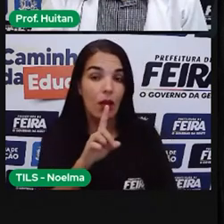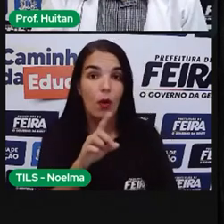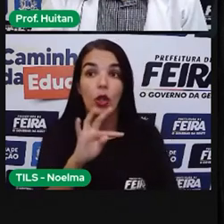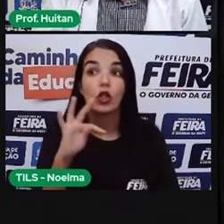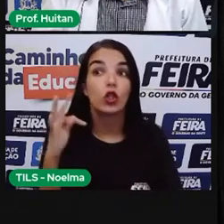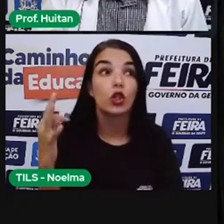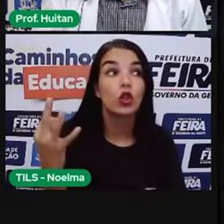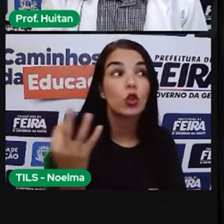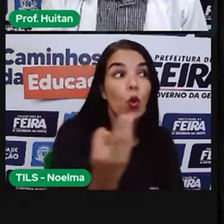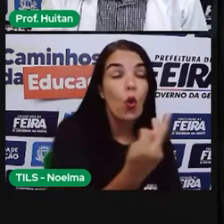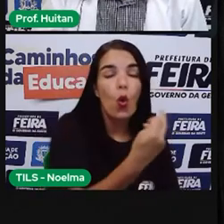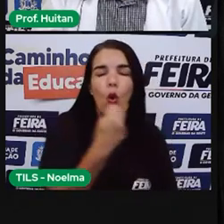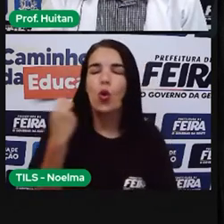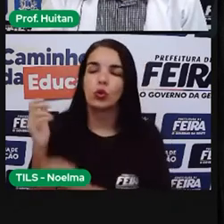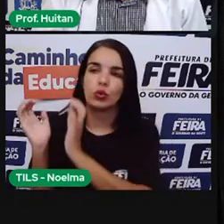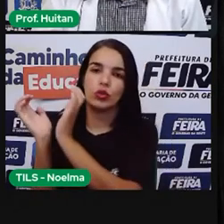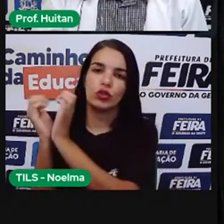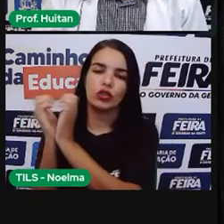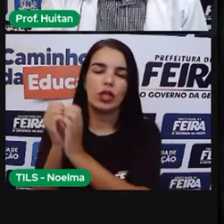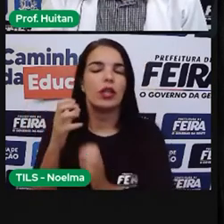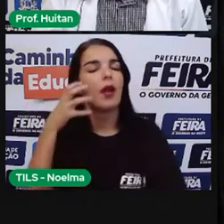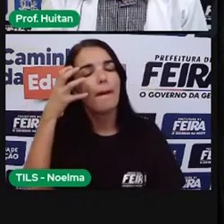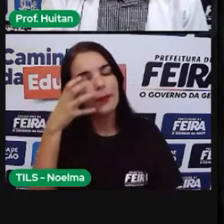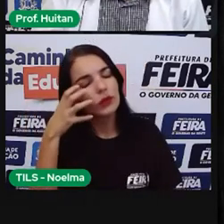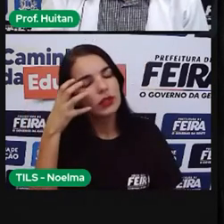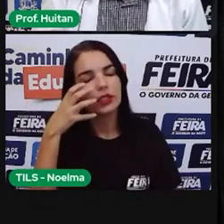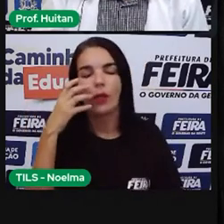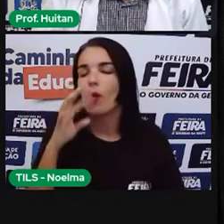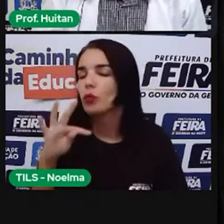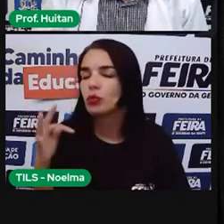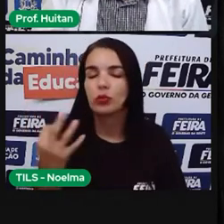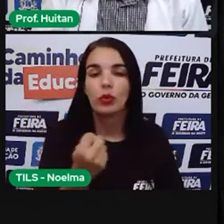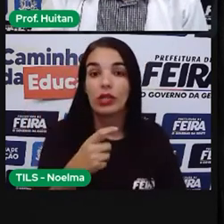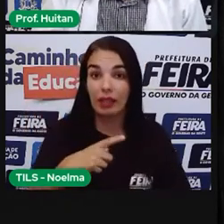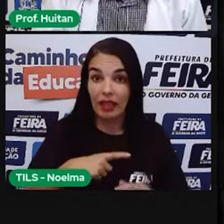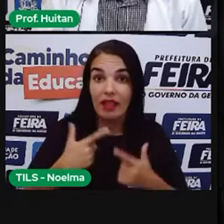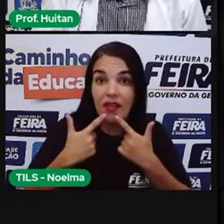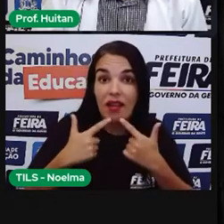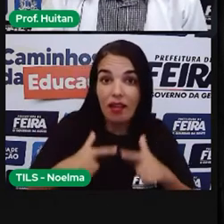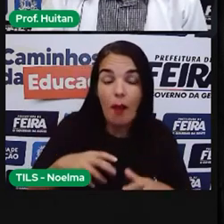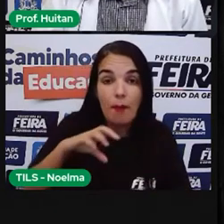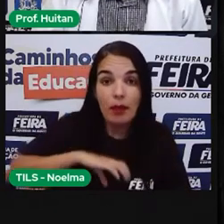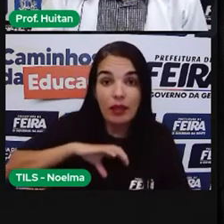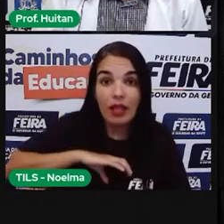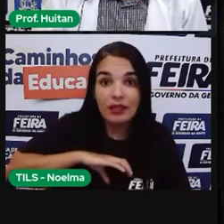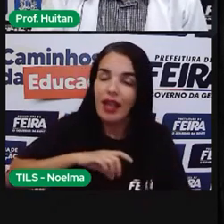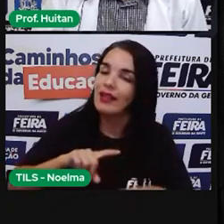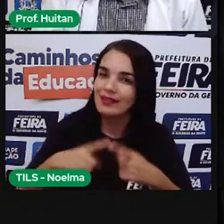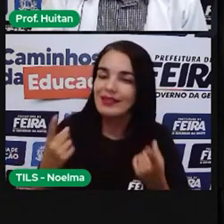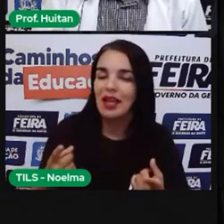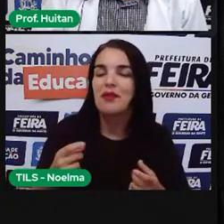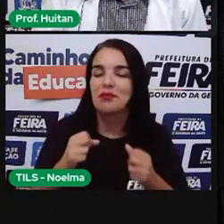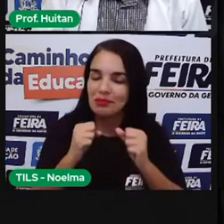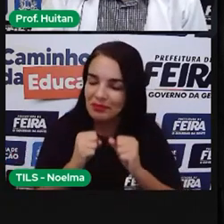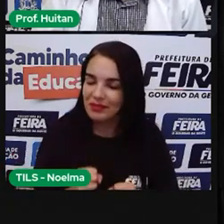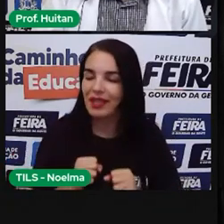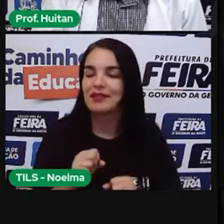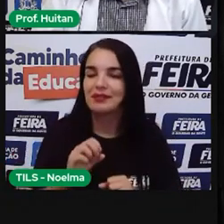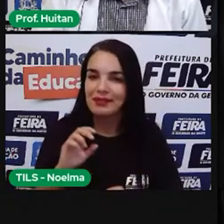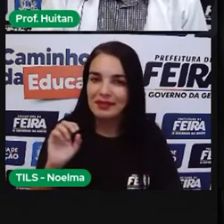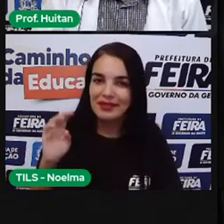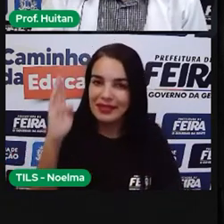todo gênero musical escrito, elaborado em língua portuguesa. Então, MPB é toda música